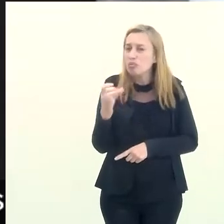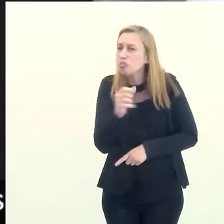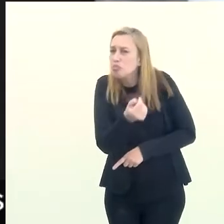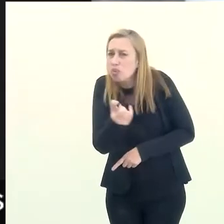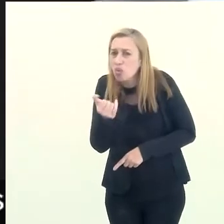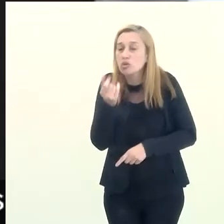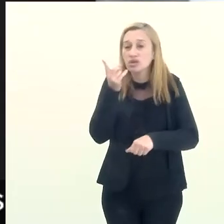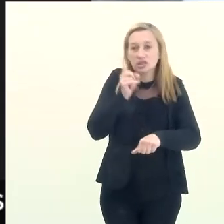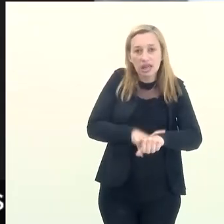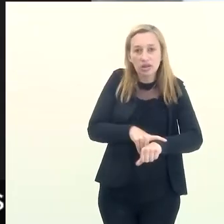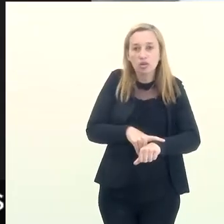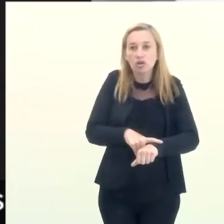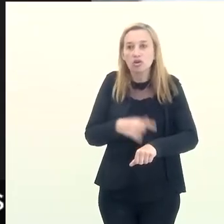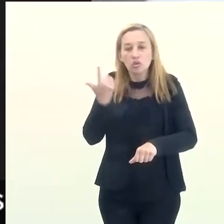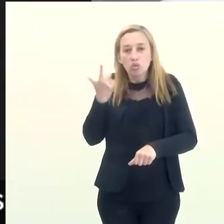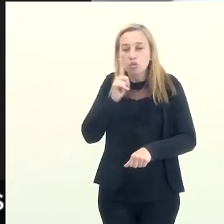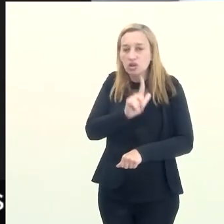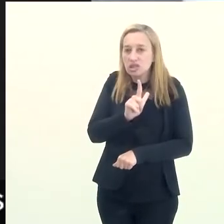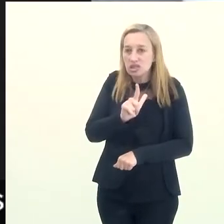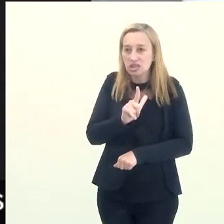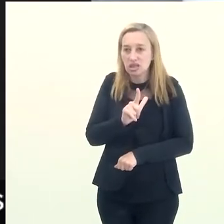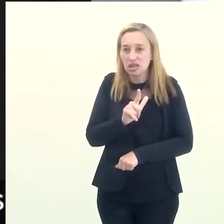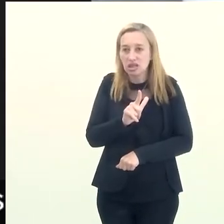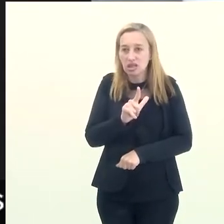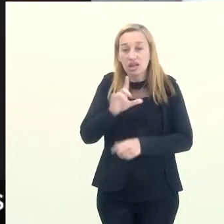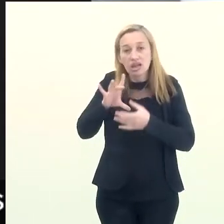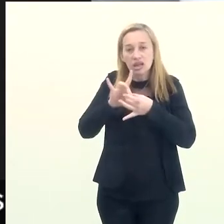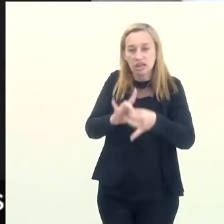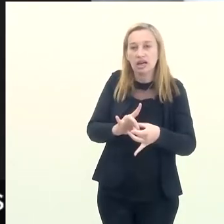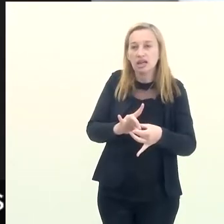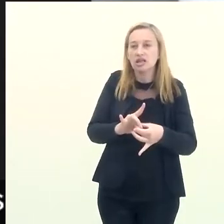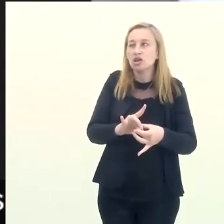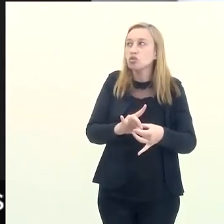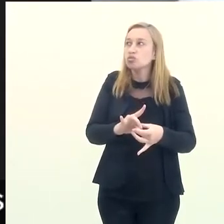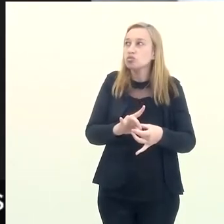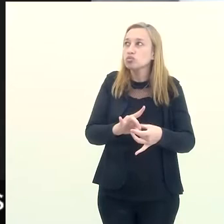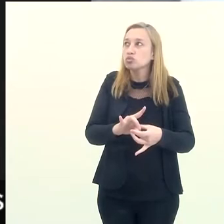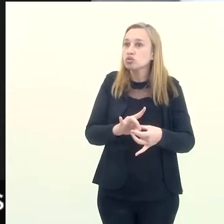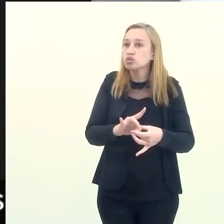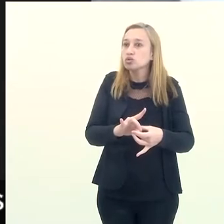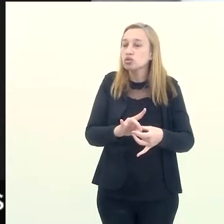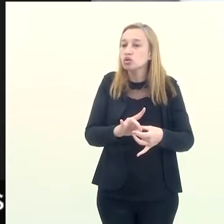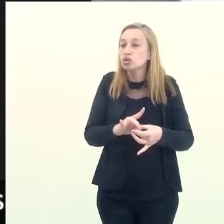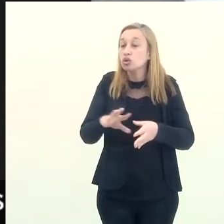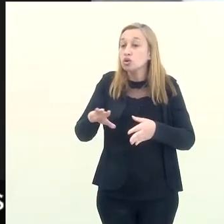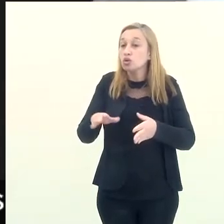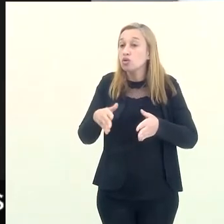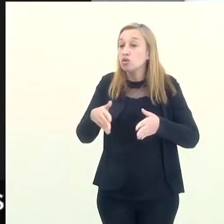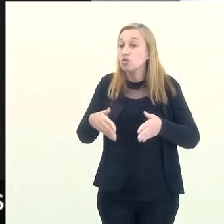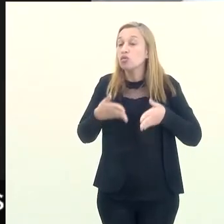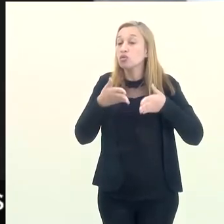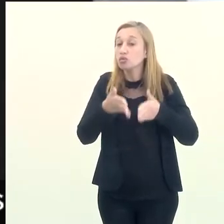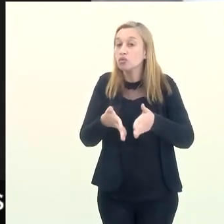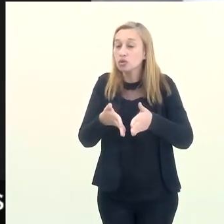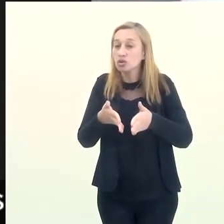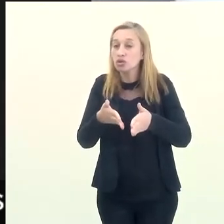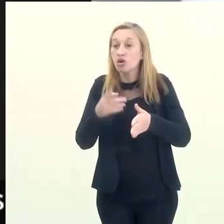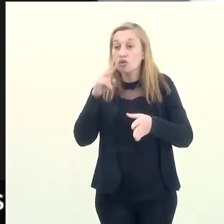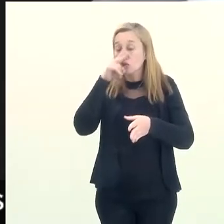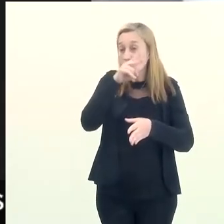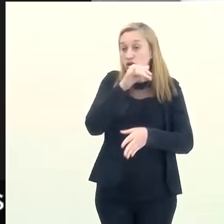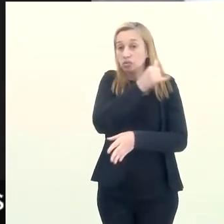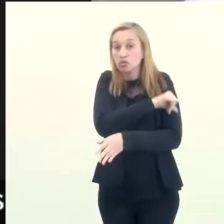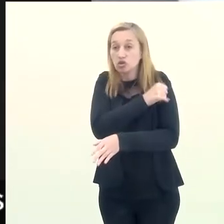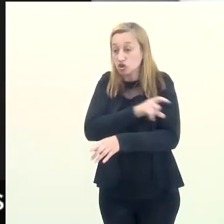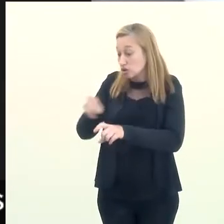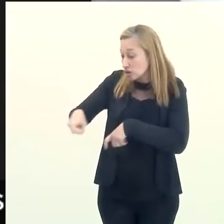em pouquíssimo tempo nós estamos conseguindo criar ali um destino turístico forte no interior do Rio